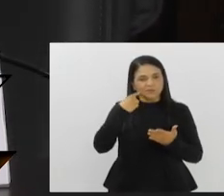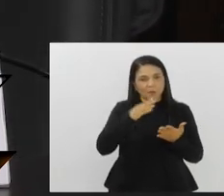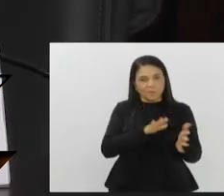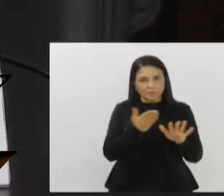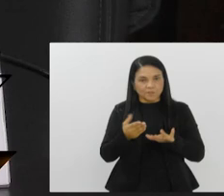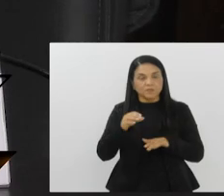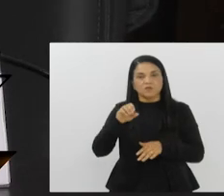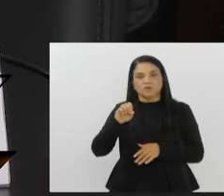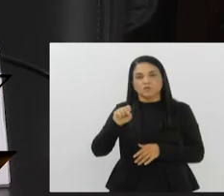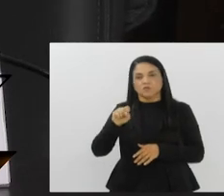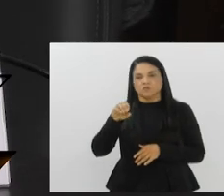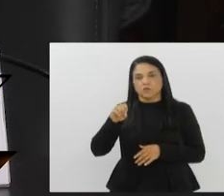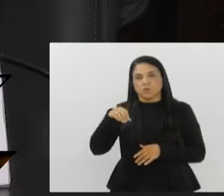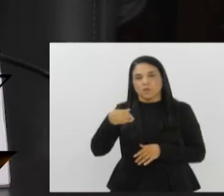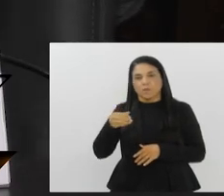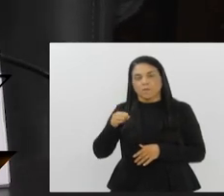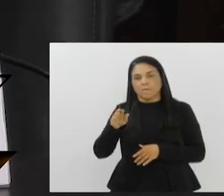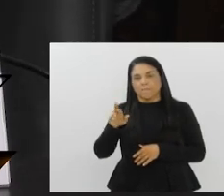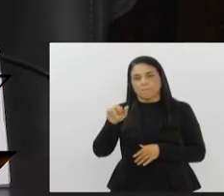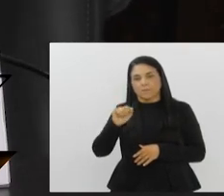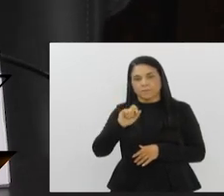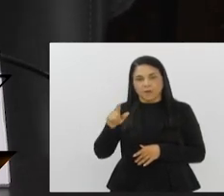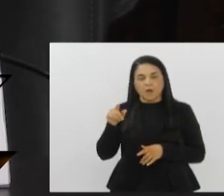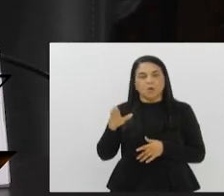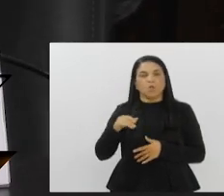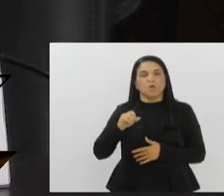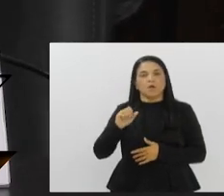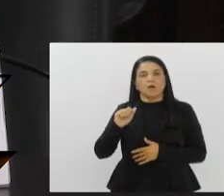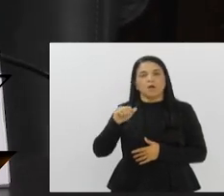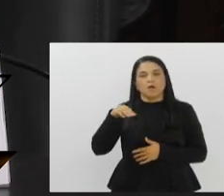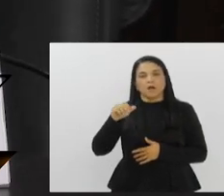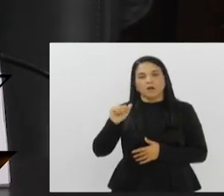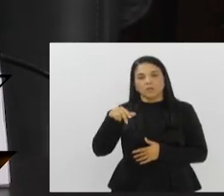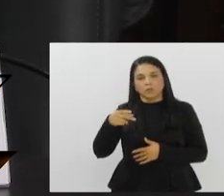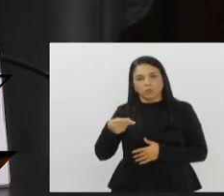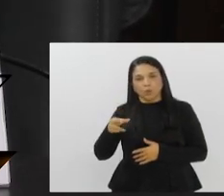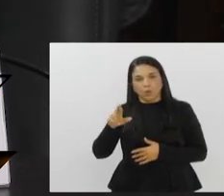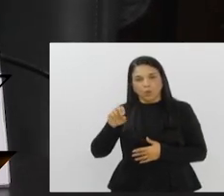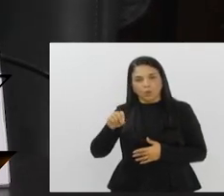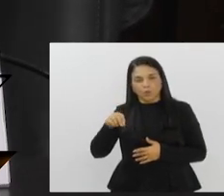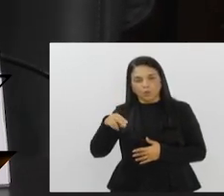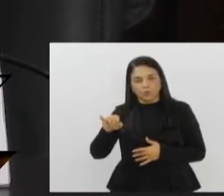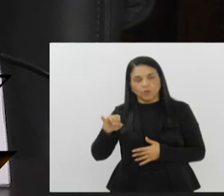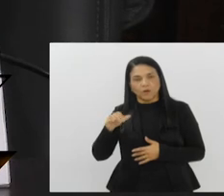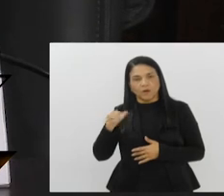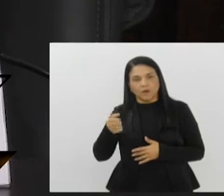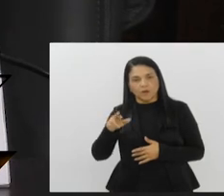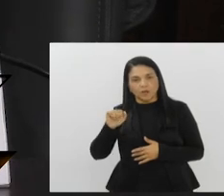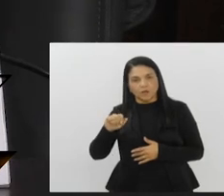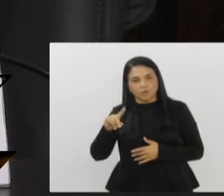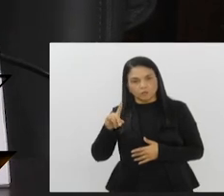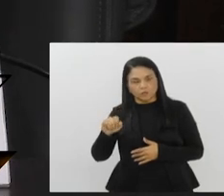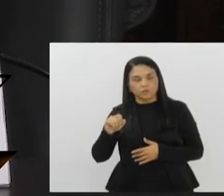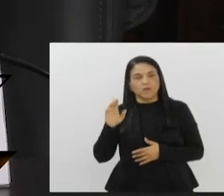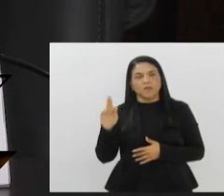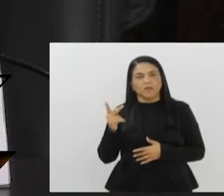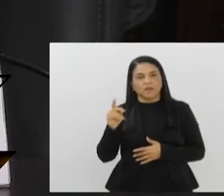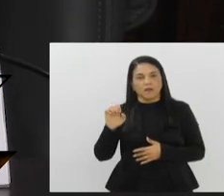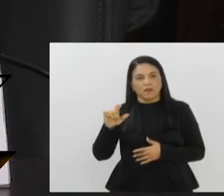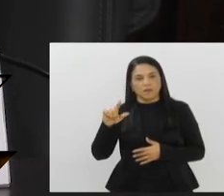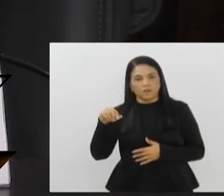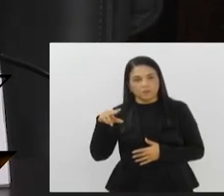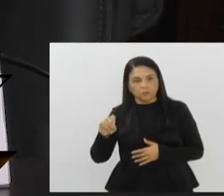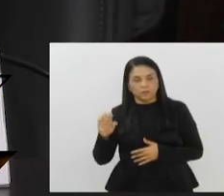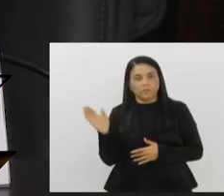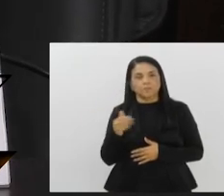Antônio evar de Moraes Filho Antônio Carlos barandi Jorge Tavares Heleno Fragoso Paulo